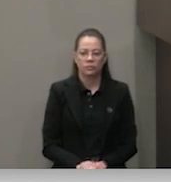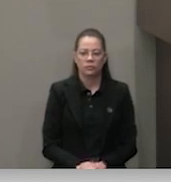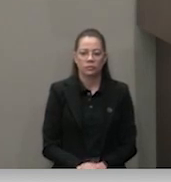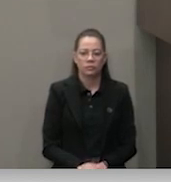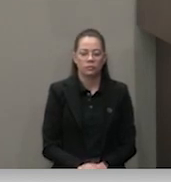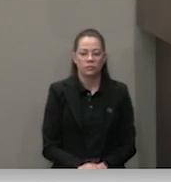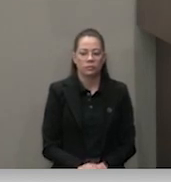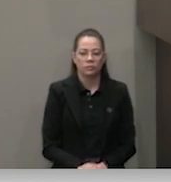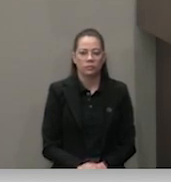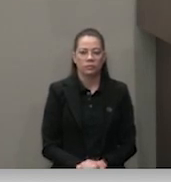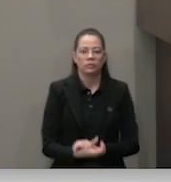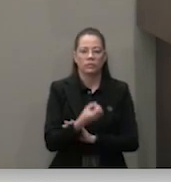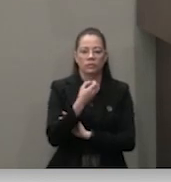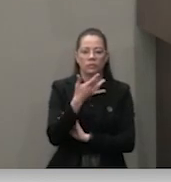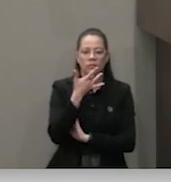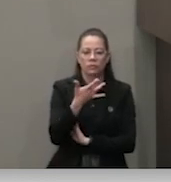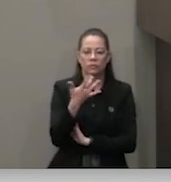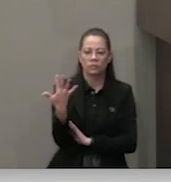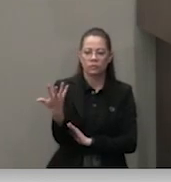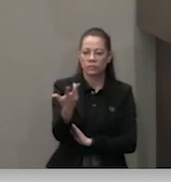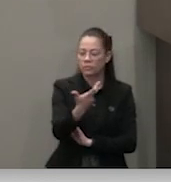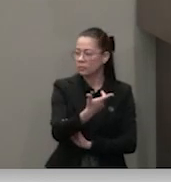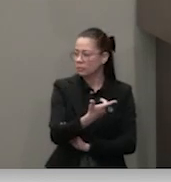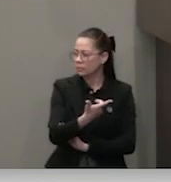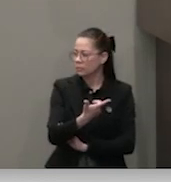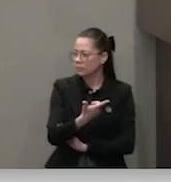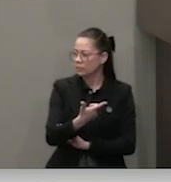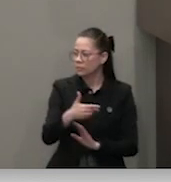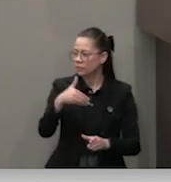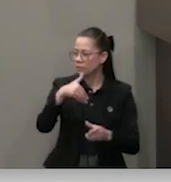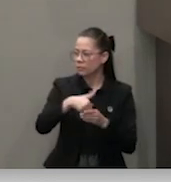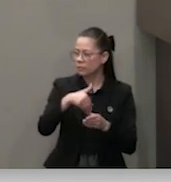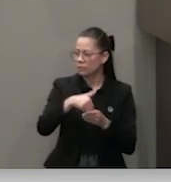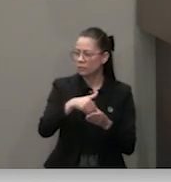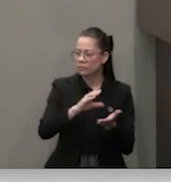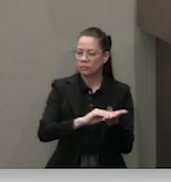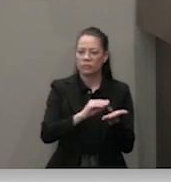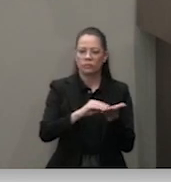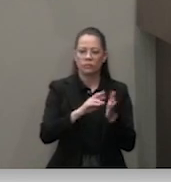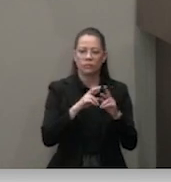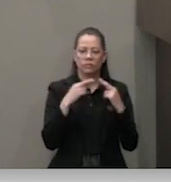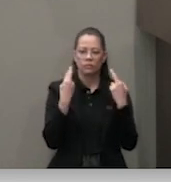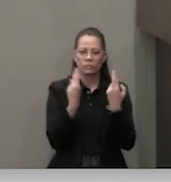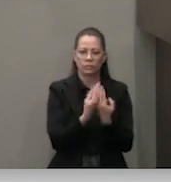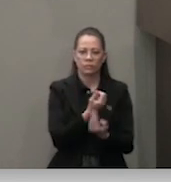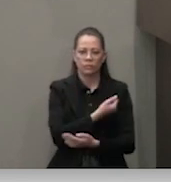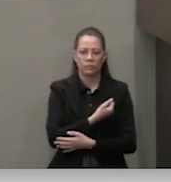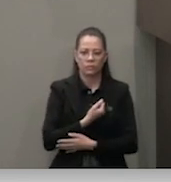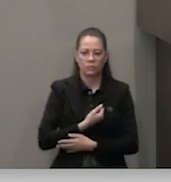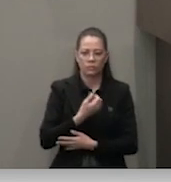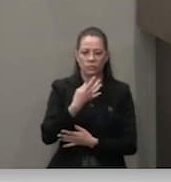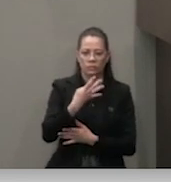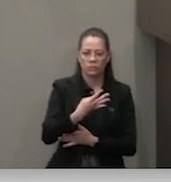Legislativa Boa tarde a todos votação da ata da reunião plenária número